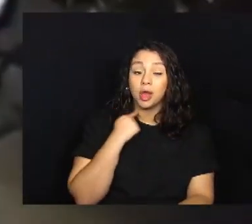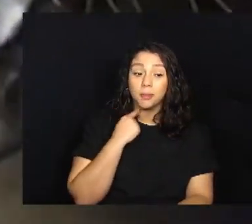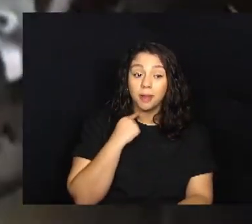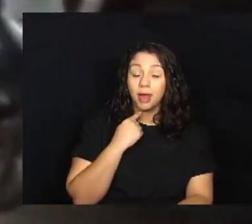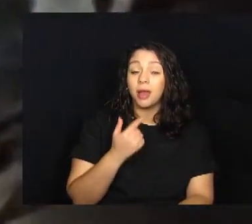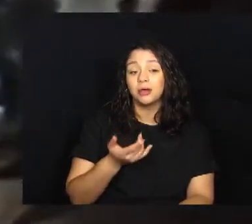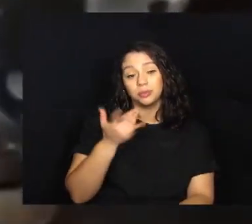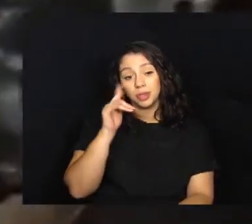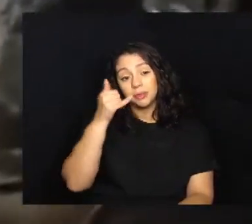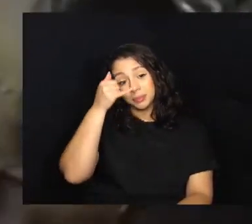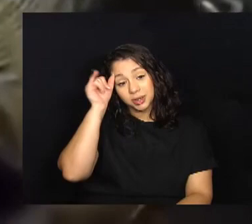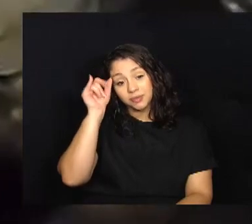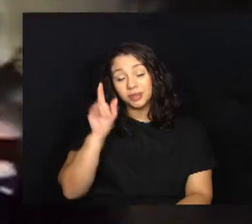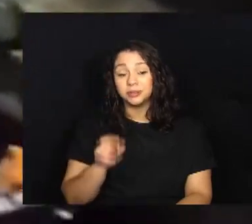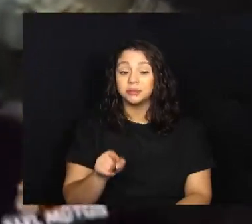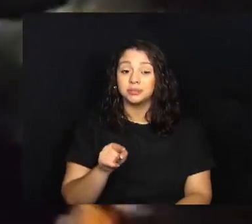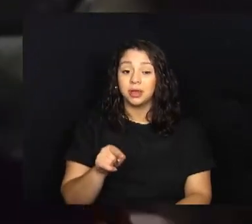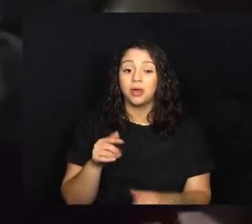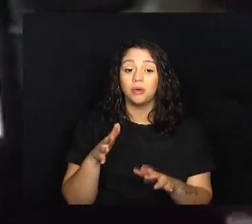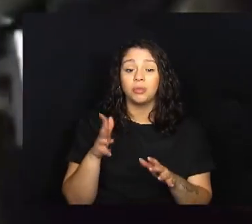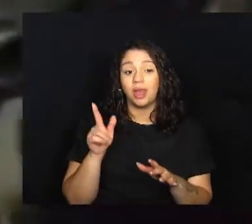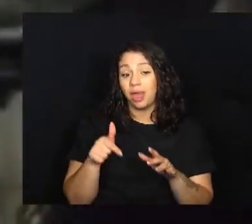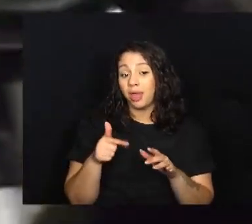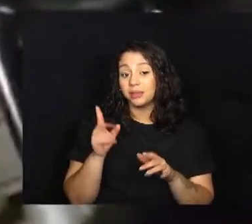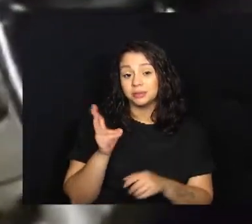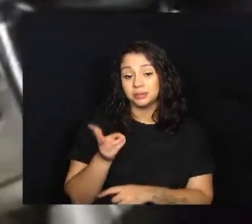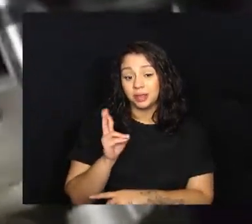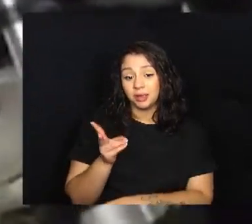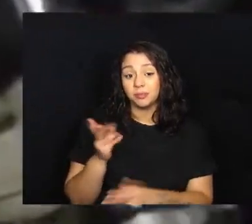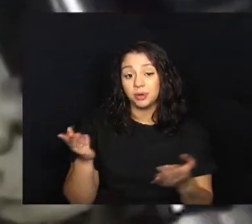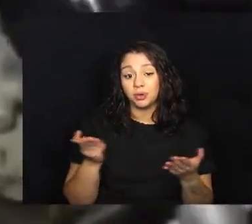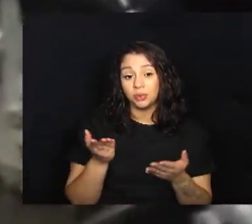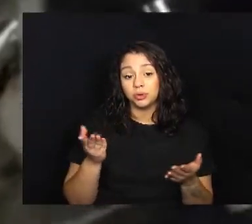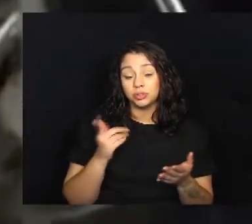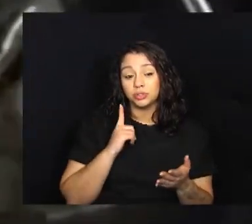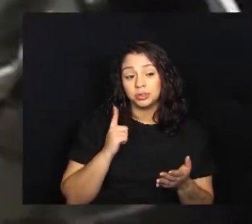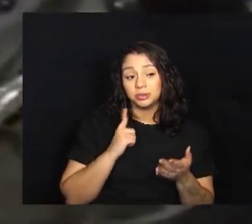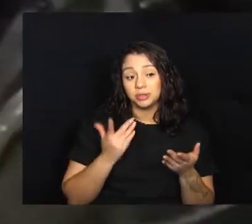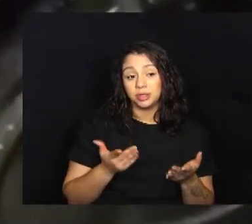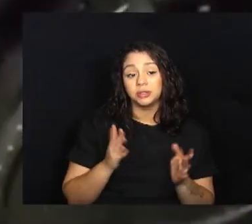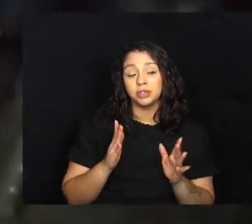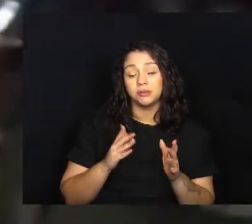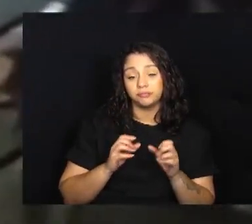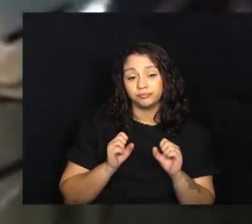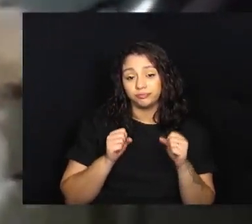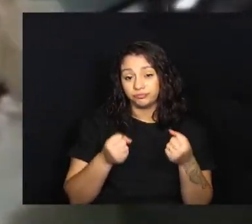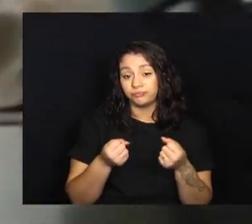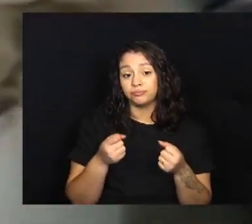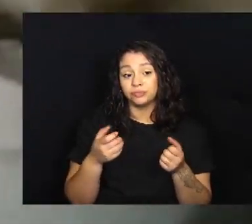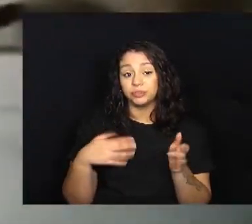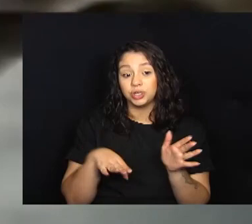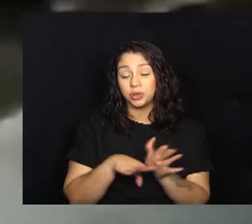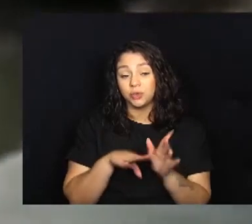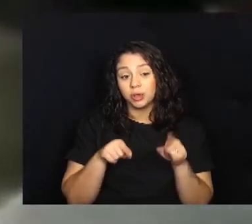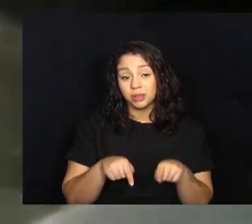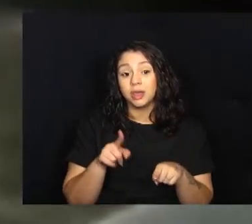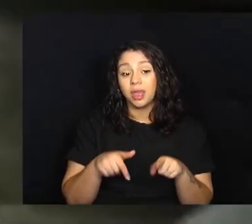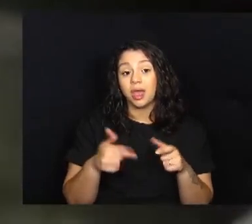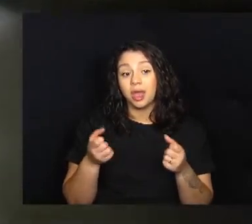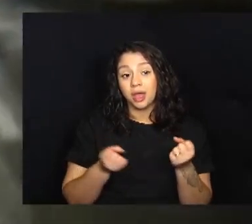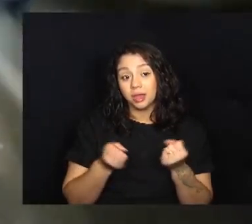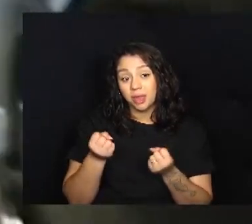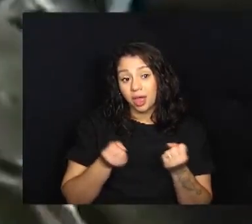trânsito é diariamente, que todos nós, para chegarmos até aqui, nos deslocarmos, viemos de carro, de ônibus,